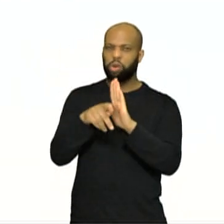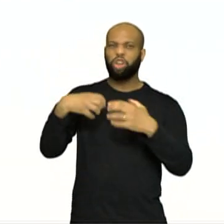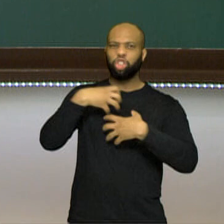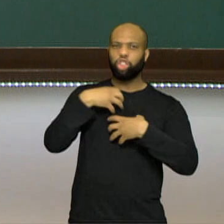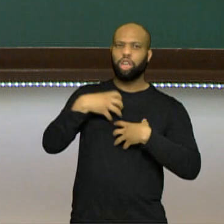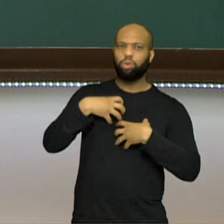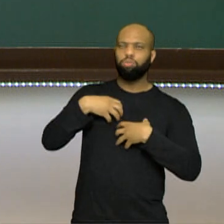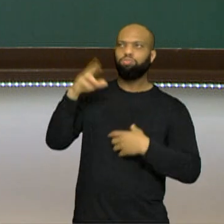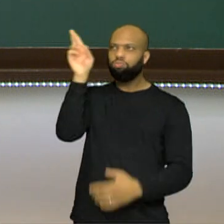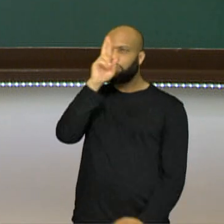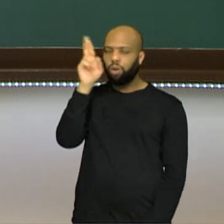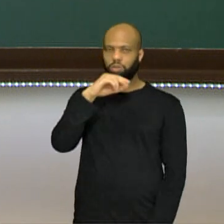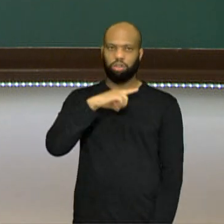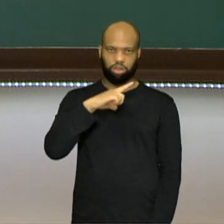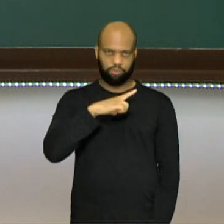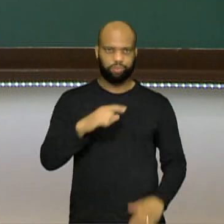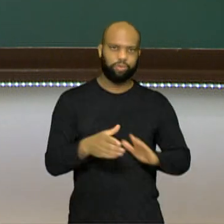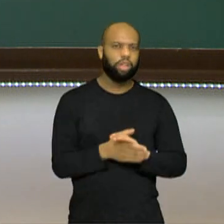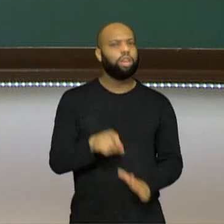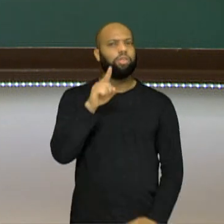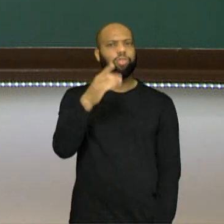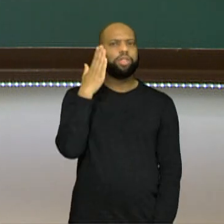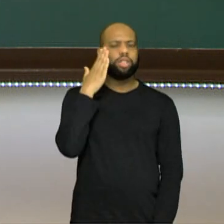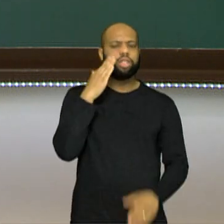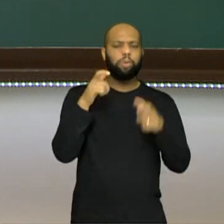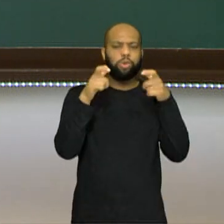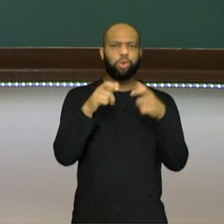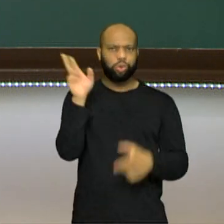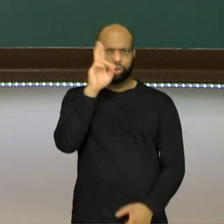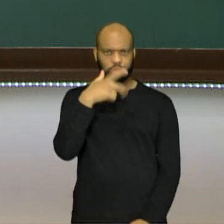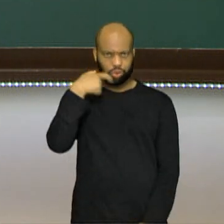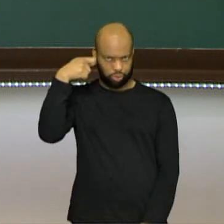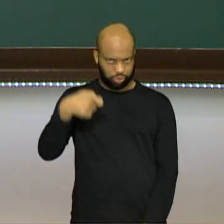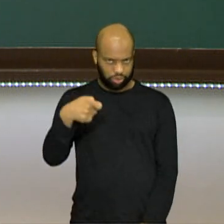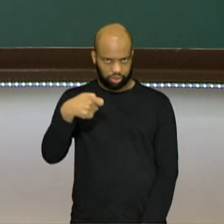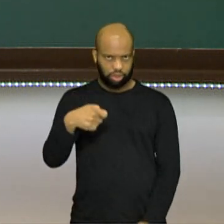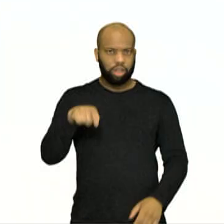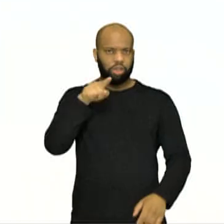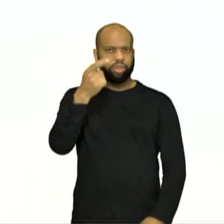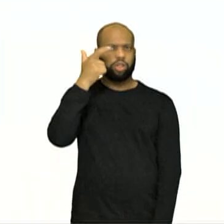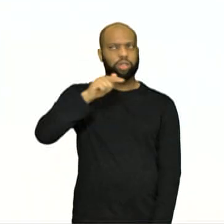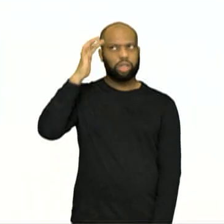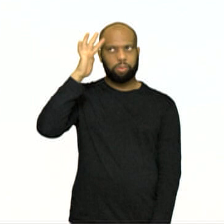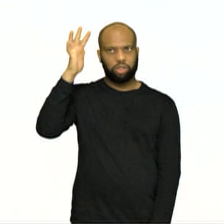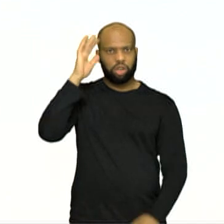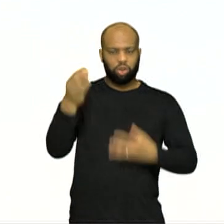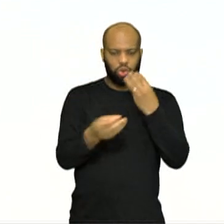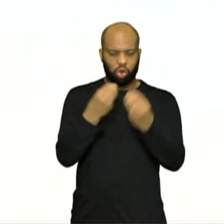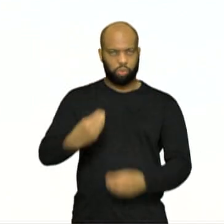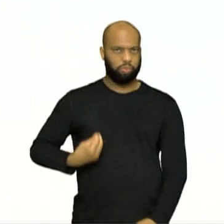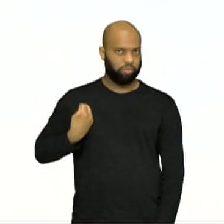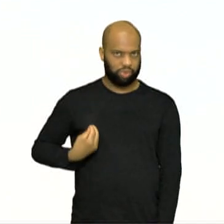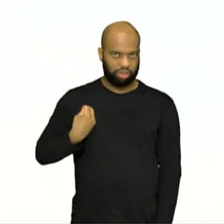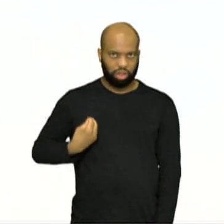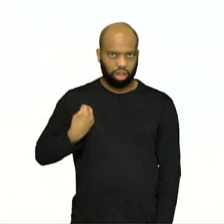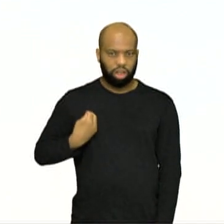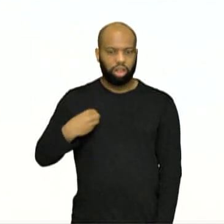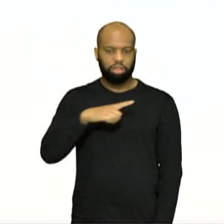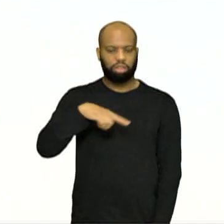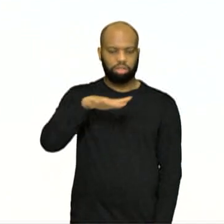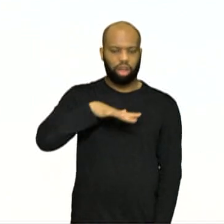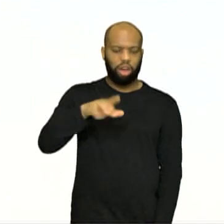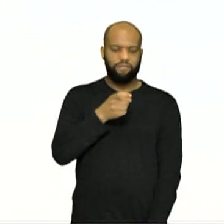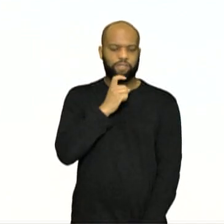apresenta. Você sabe onde fica a Rússia? E consegue imaginar como é viver em áreas